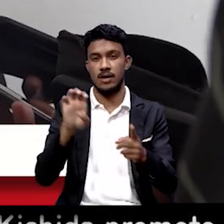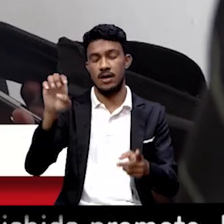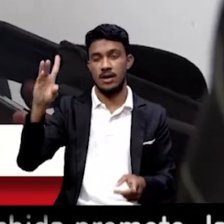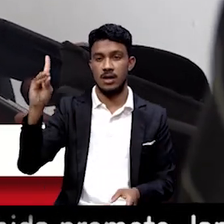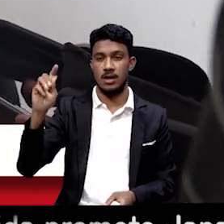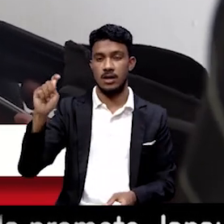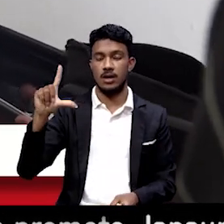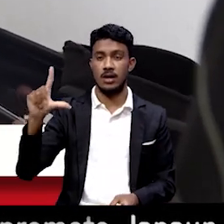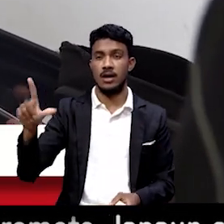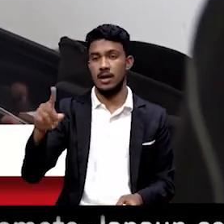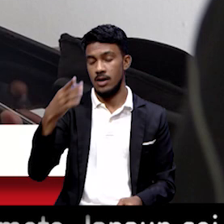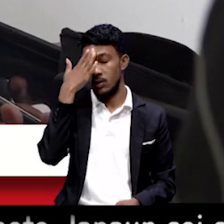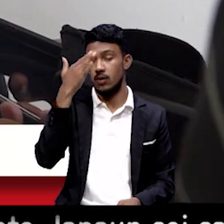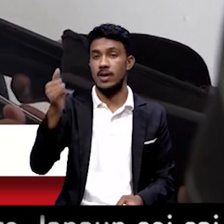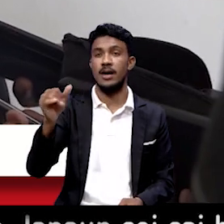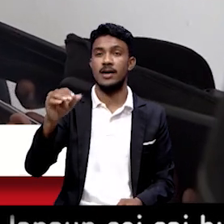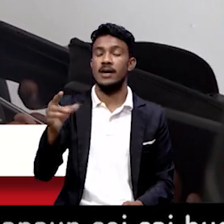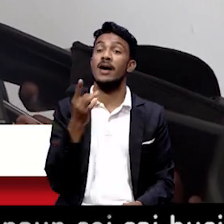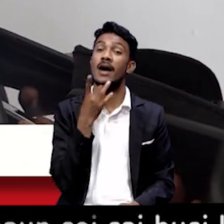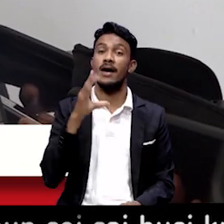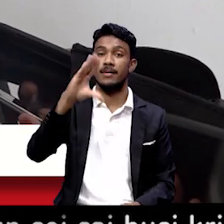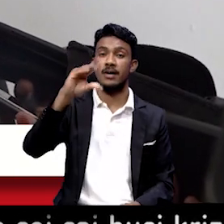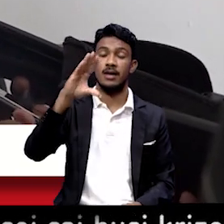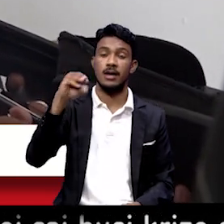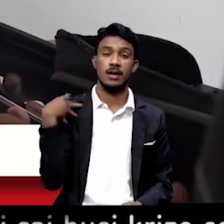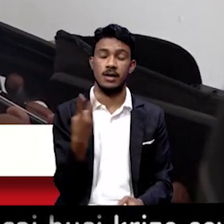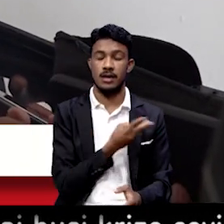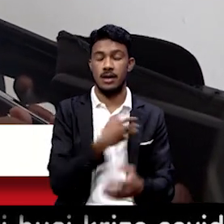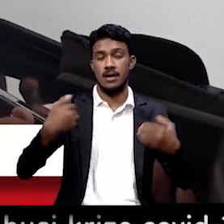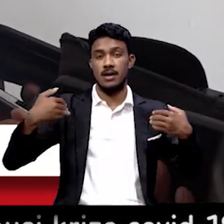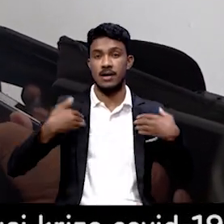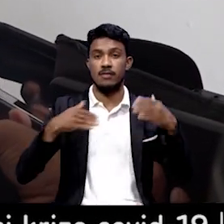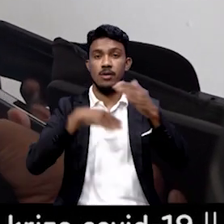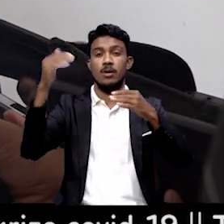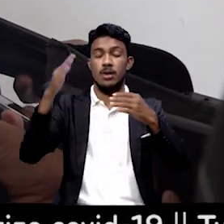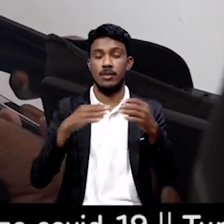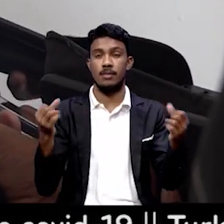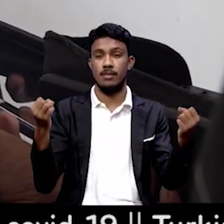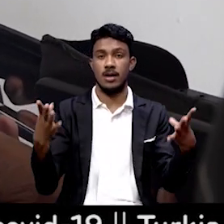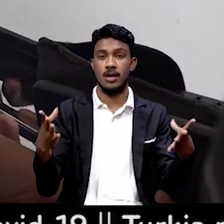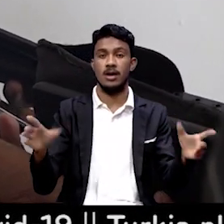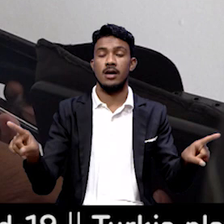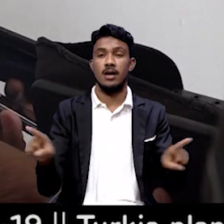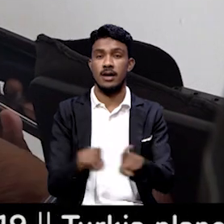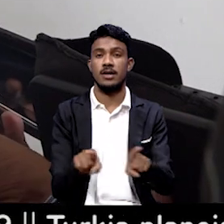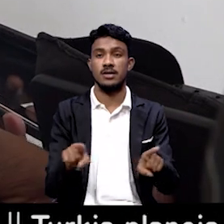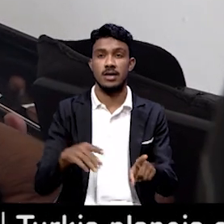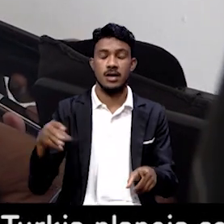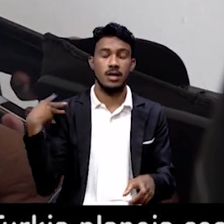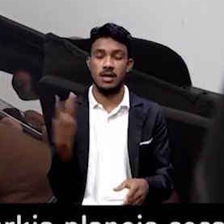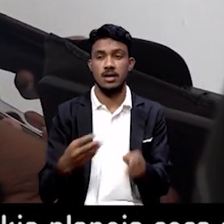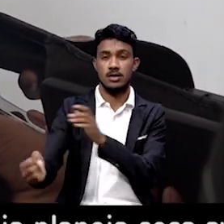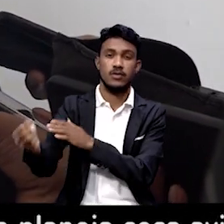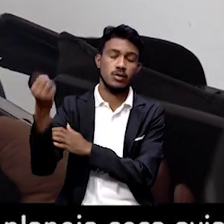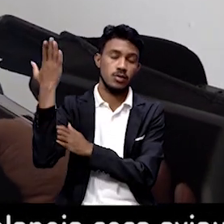ahi sei matelakan. Ia problema lubu kita ke ita enfrenta. E problema ne hanesang residus sosi itania esforso sira ia pasado